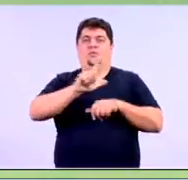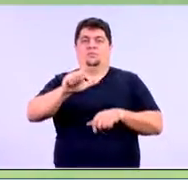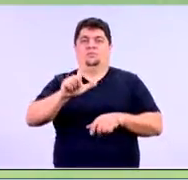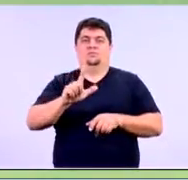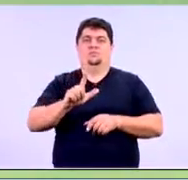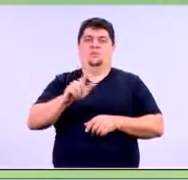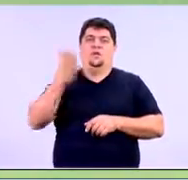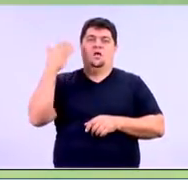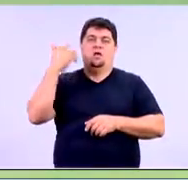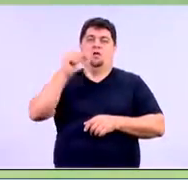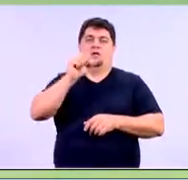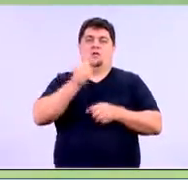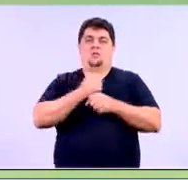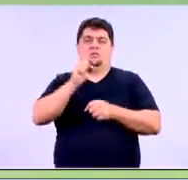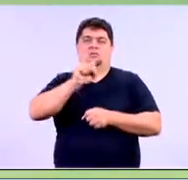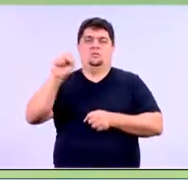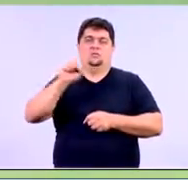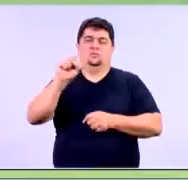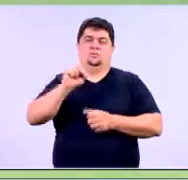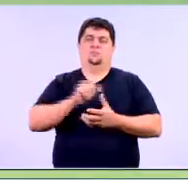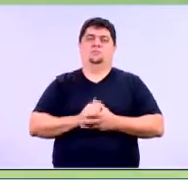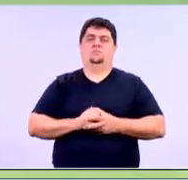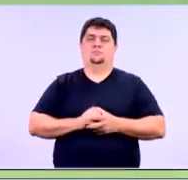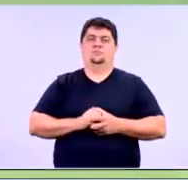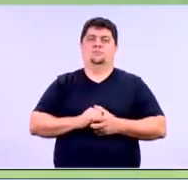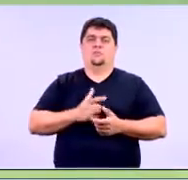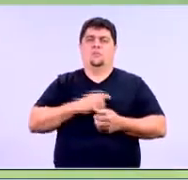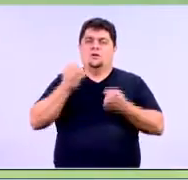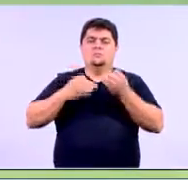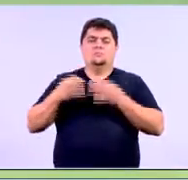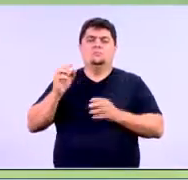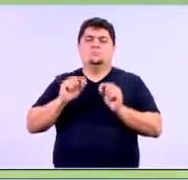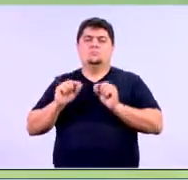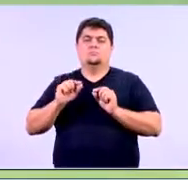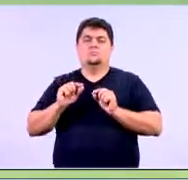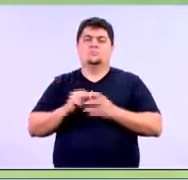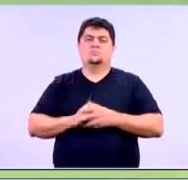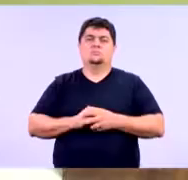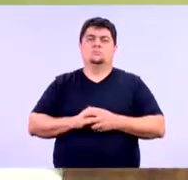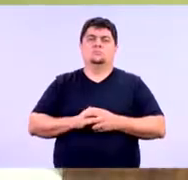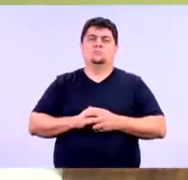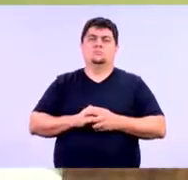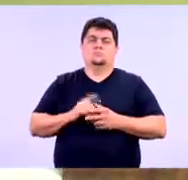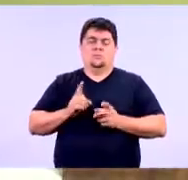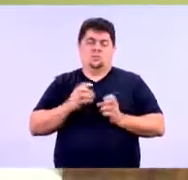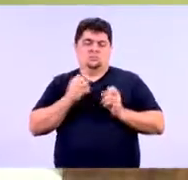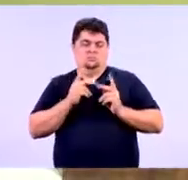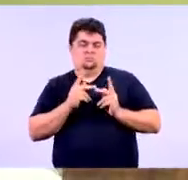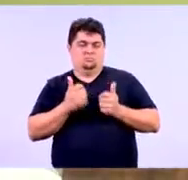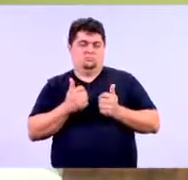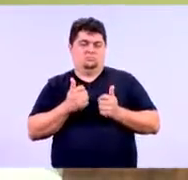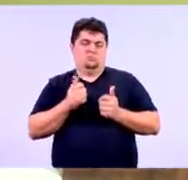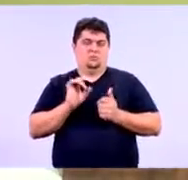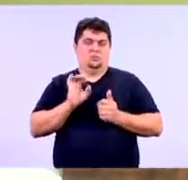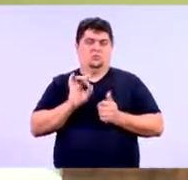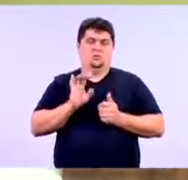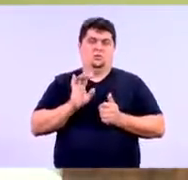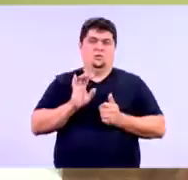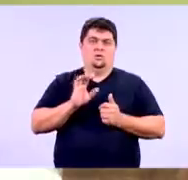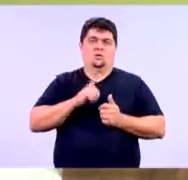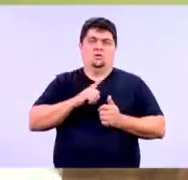de 88. Tem alguma explanação, professor? Não, professor, só colocar, né, que a gente tem